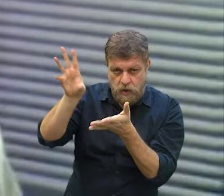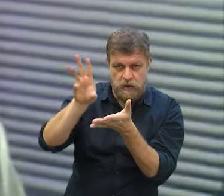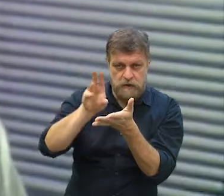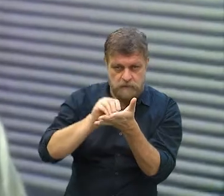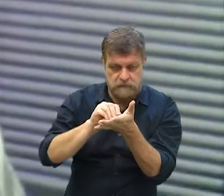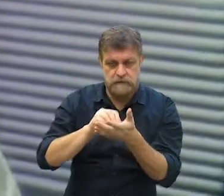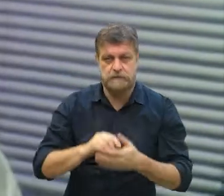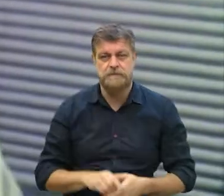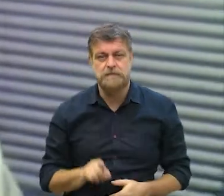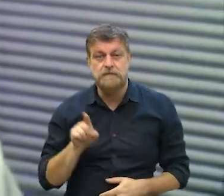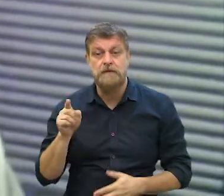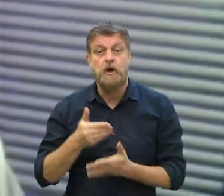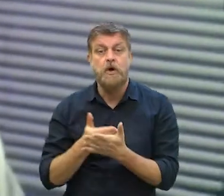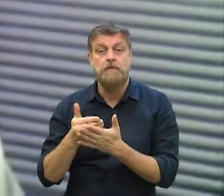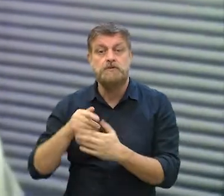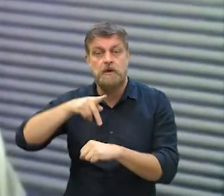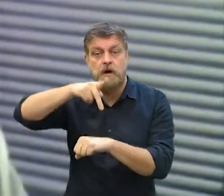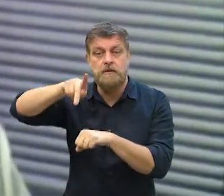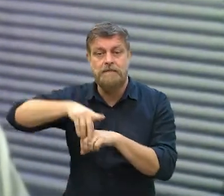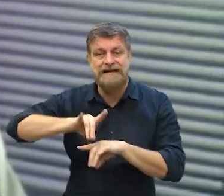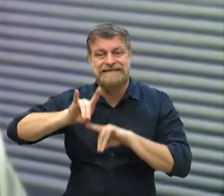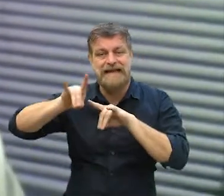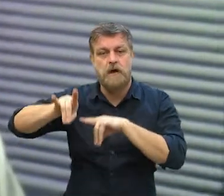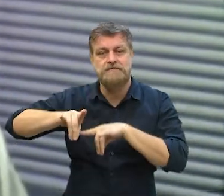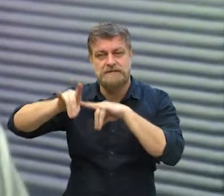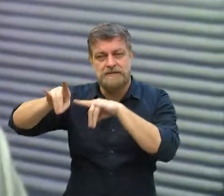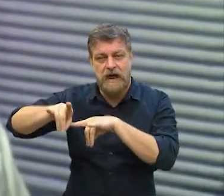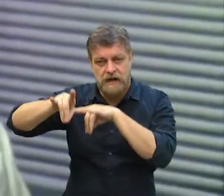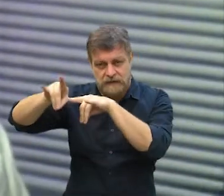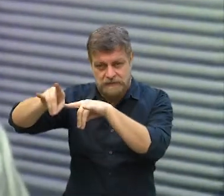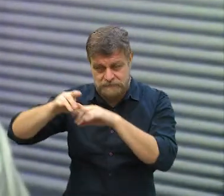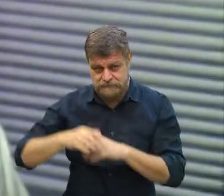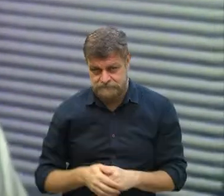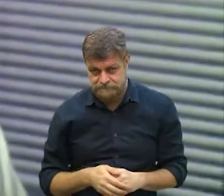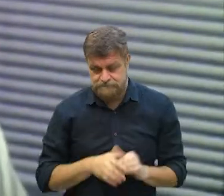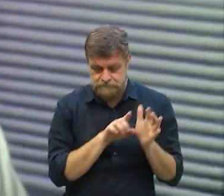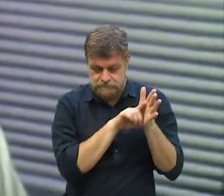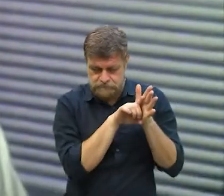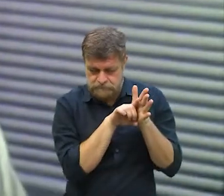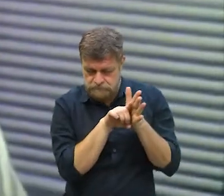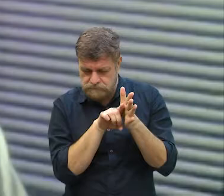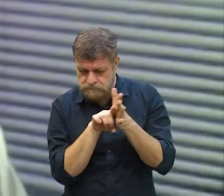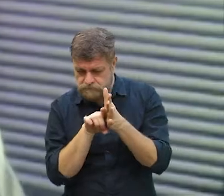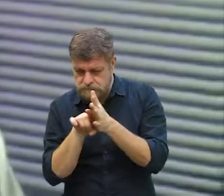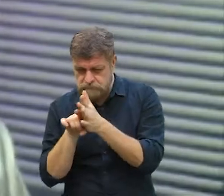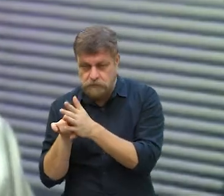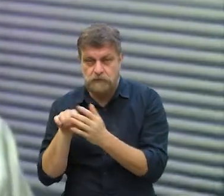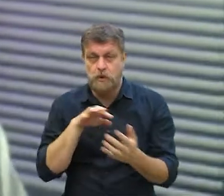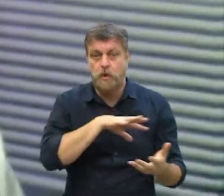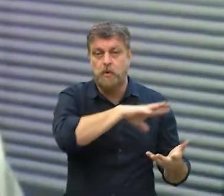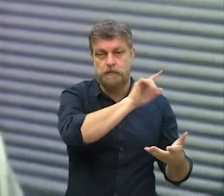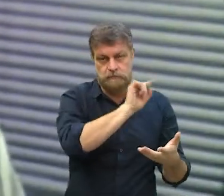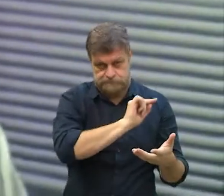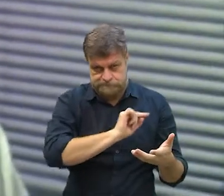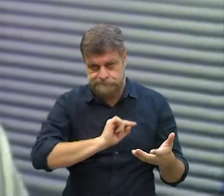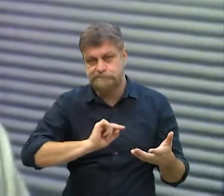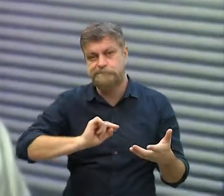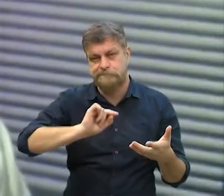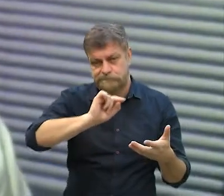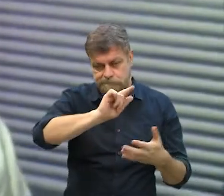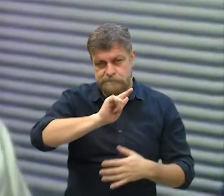próstata, como a gente colocou aí no começo, ele começou na Austrália a campanha, né? Mas o rastreamento ele acontece no mundo